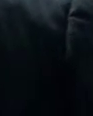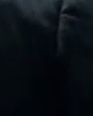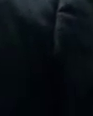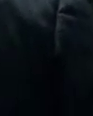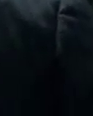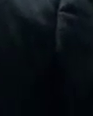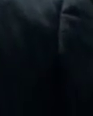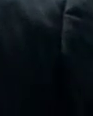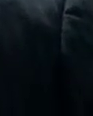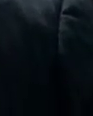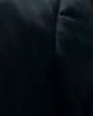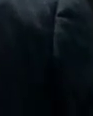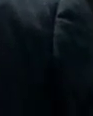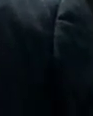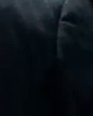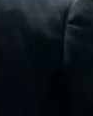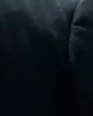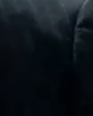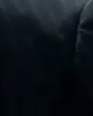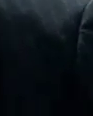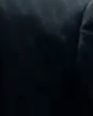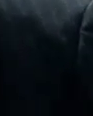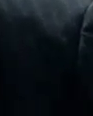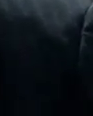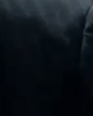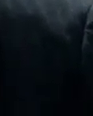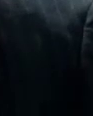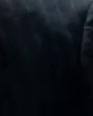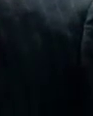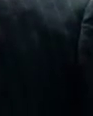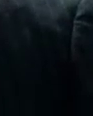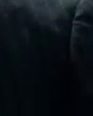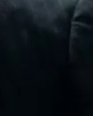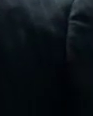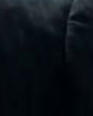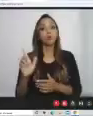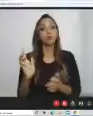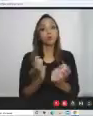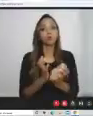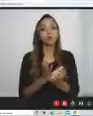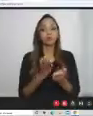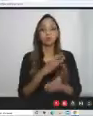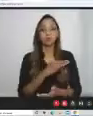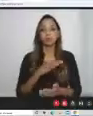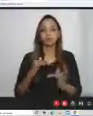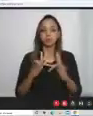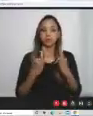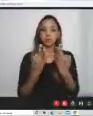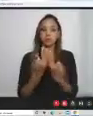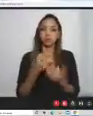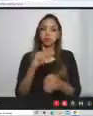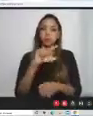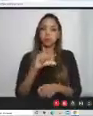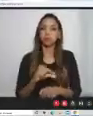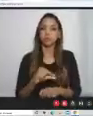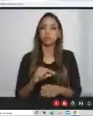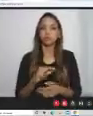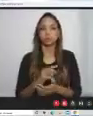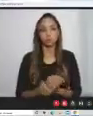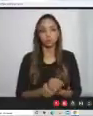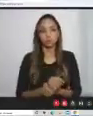solicitando mais uma equipe de saúde da família, para que possa diminuir essa quantidade de famílias